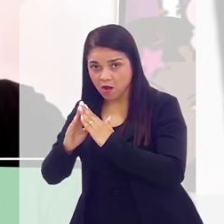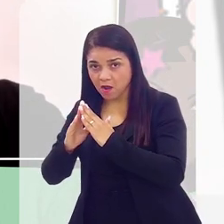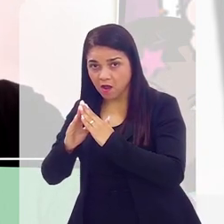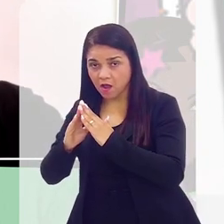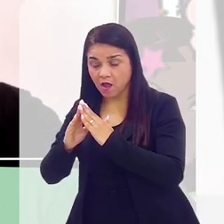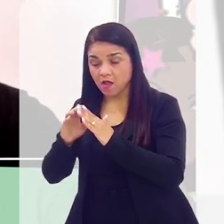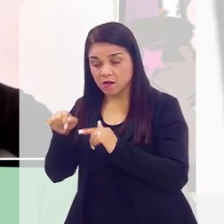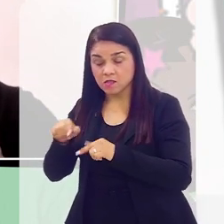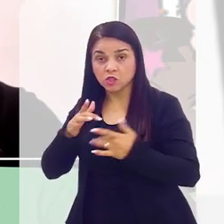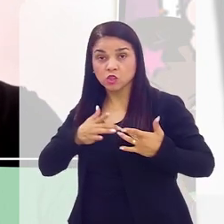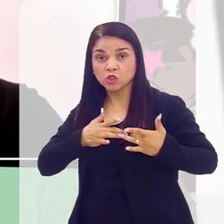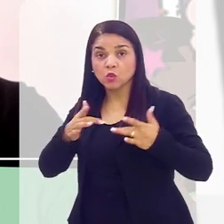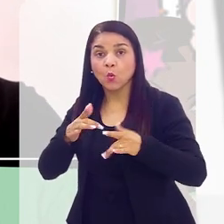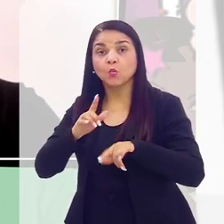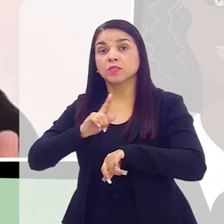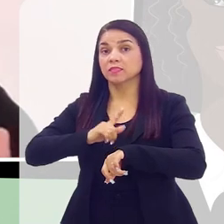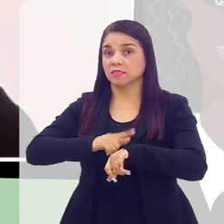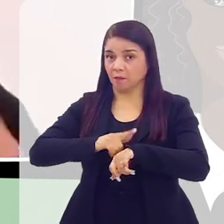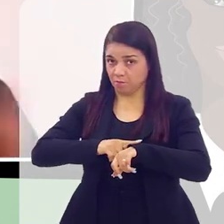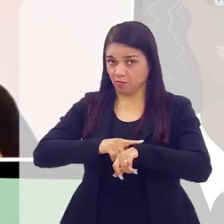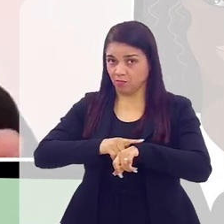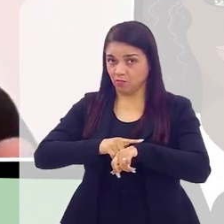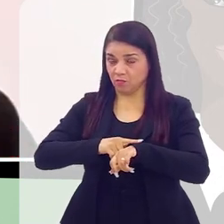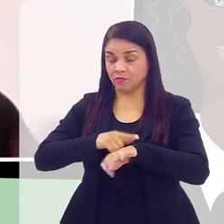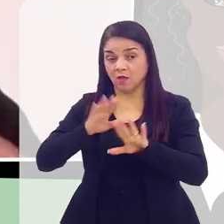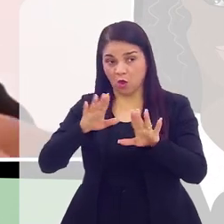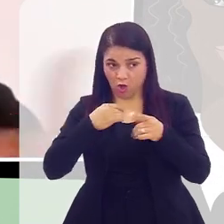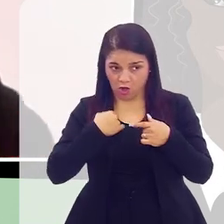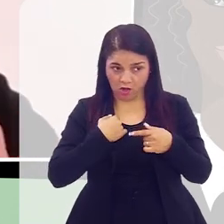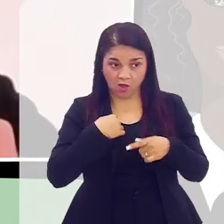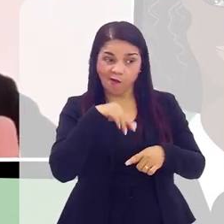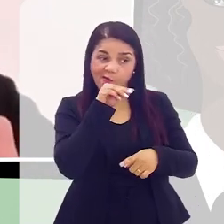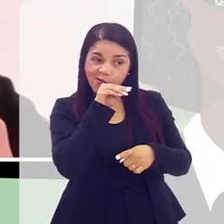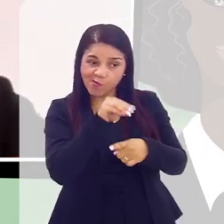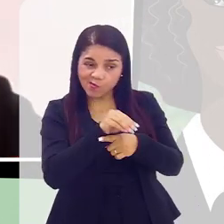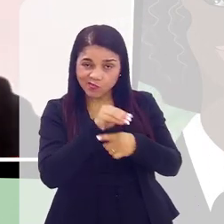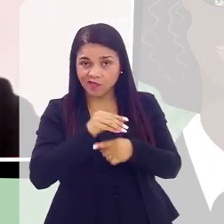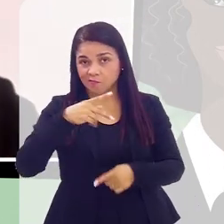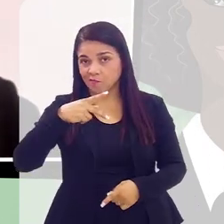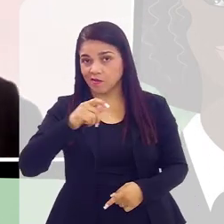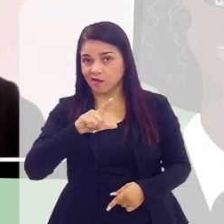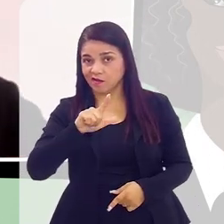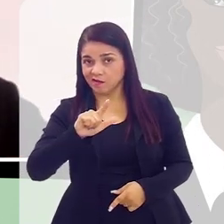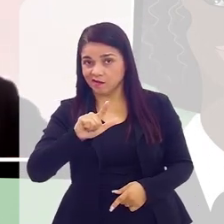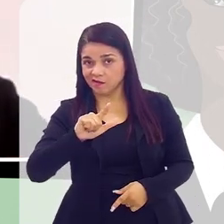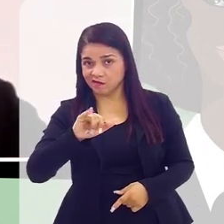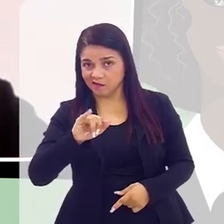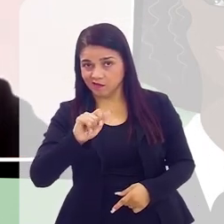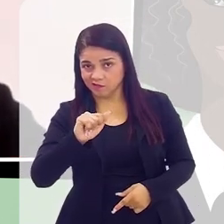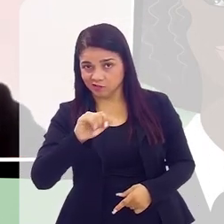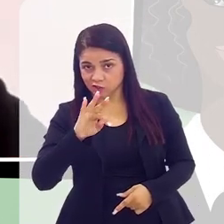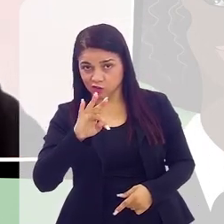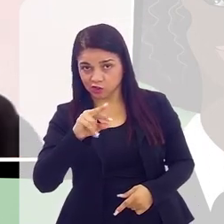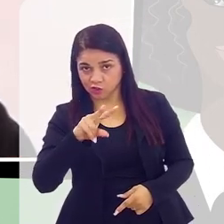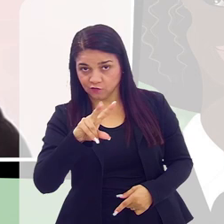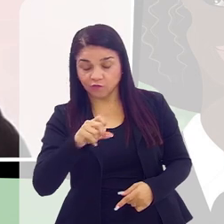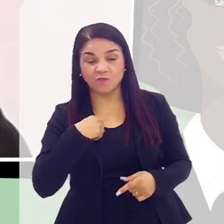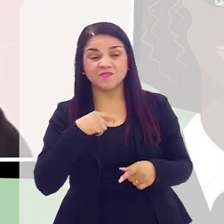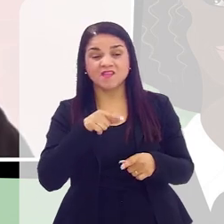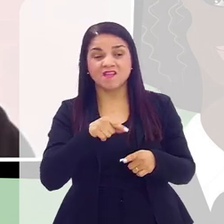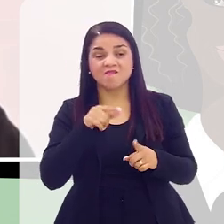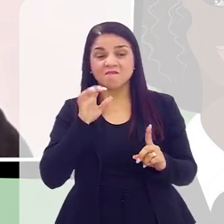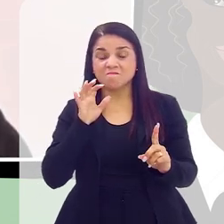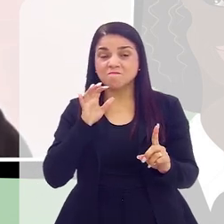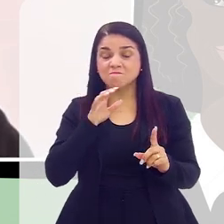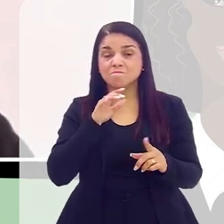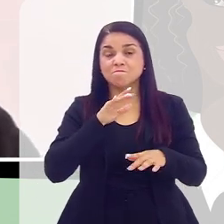o morador, ele doa o seu tempo. Primeiro que cuidado paliativo é cuidado de uma pessoa com uma condição